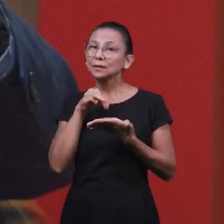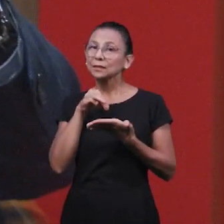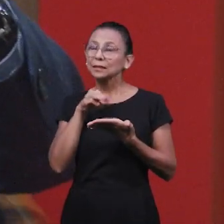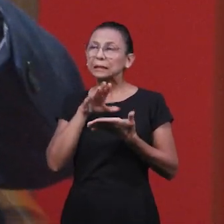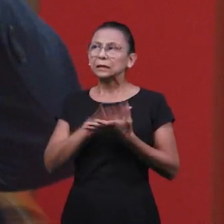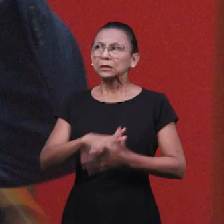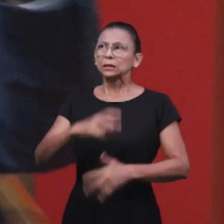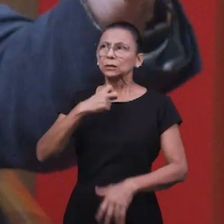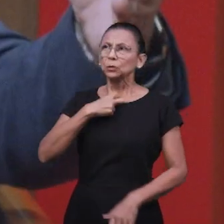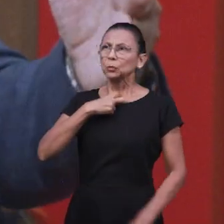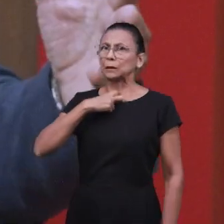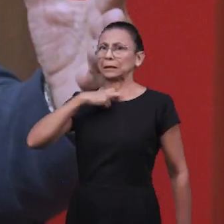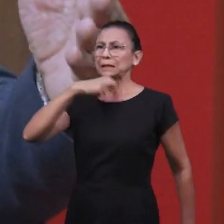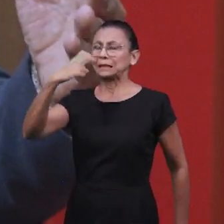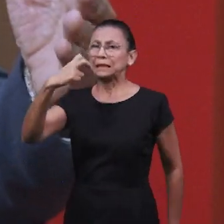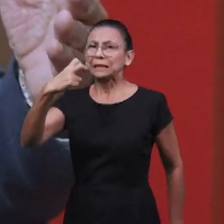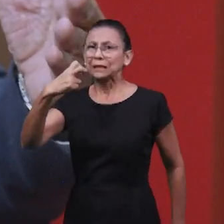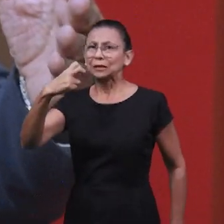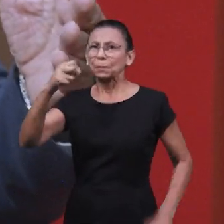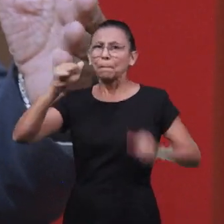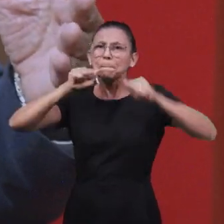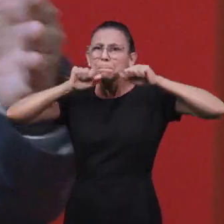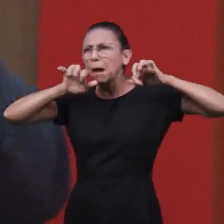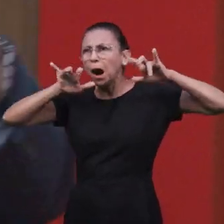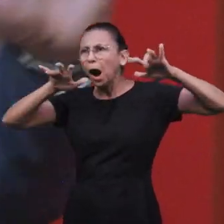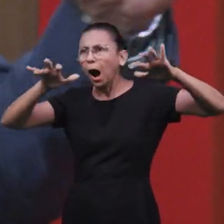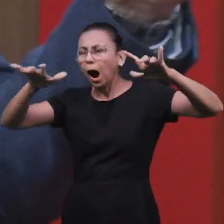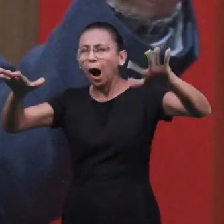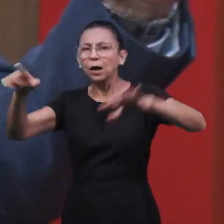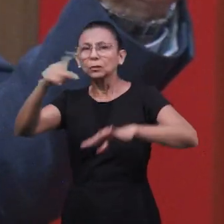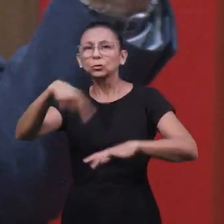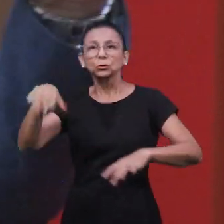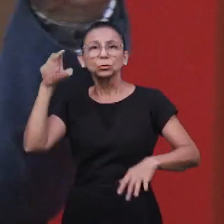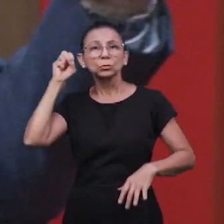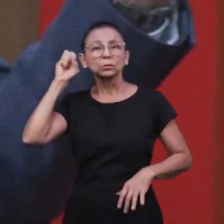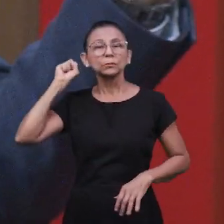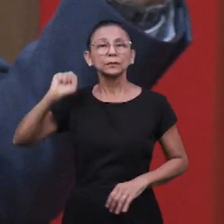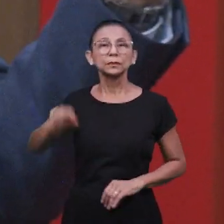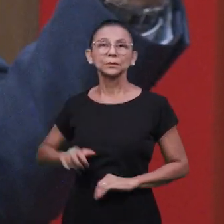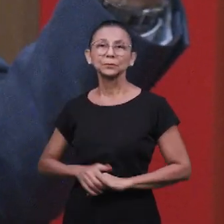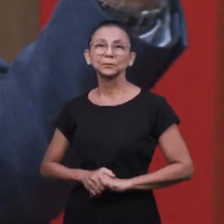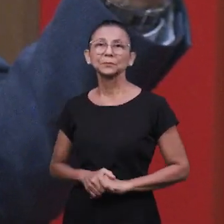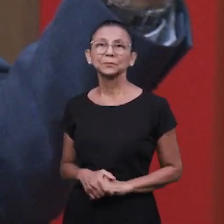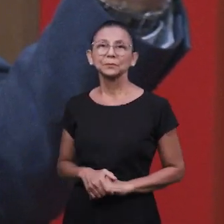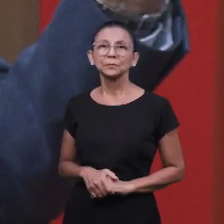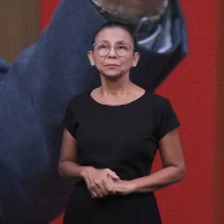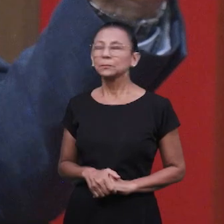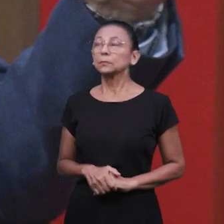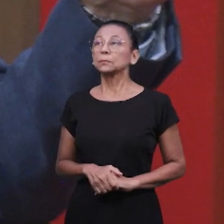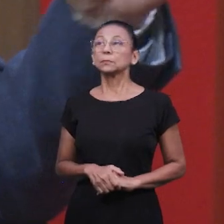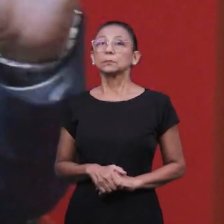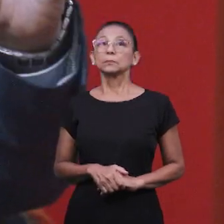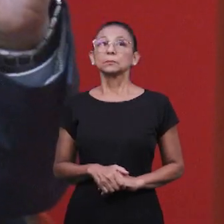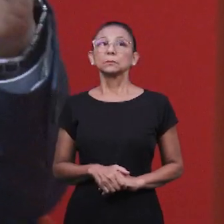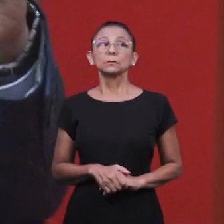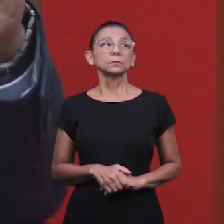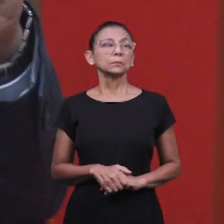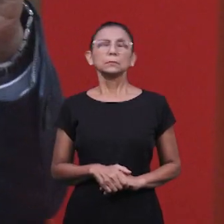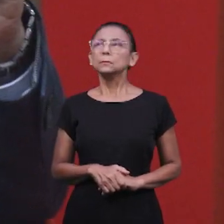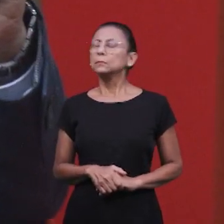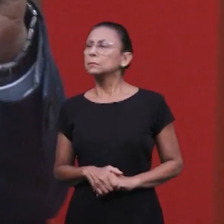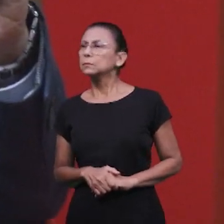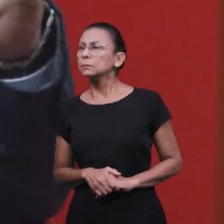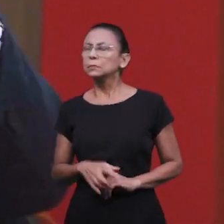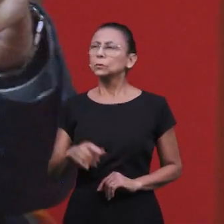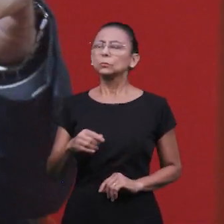daquele aviso que foi dado para todos, porque todos ouviram, houve o